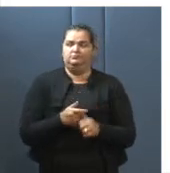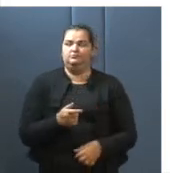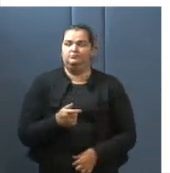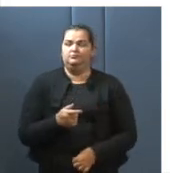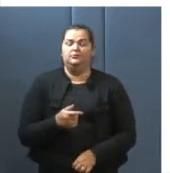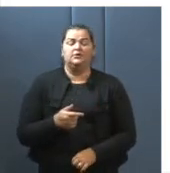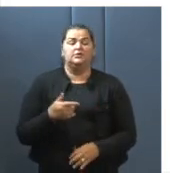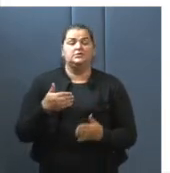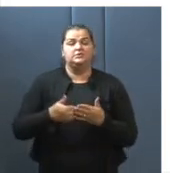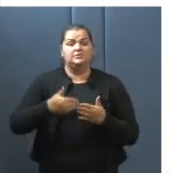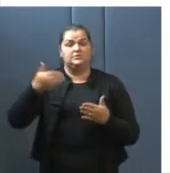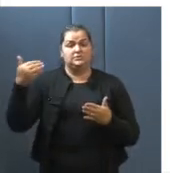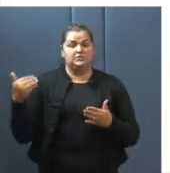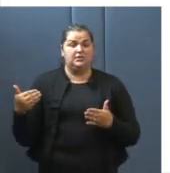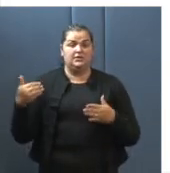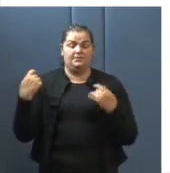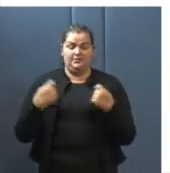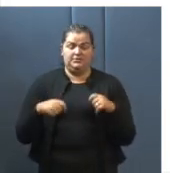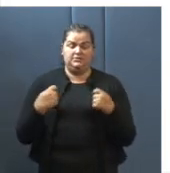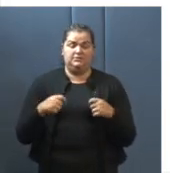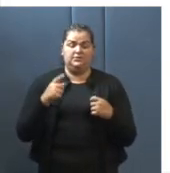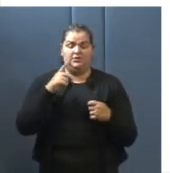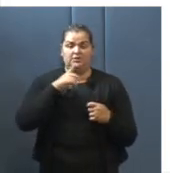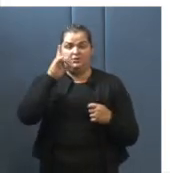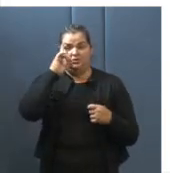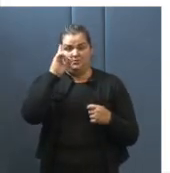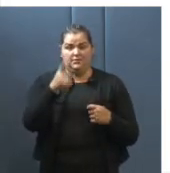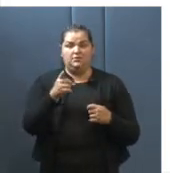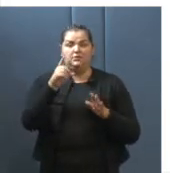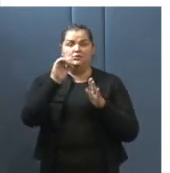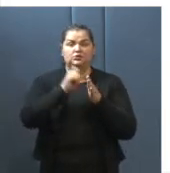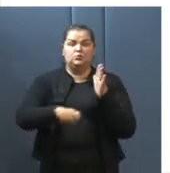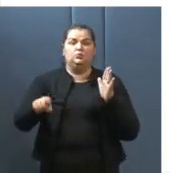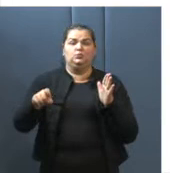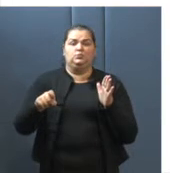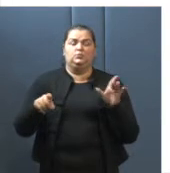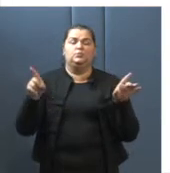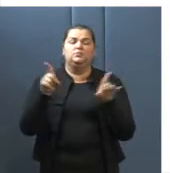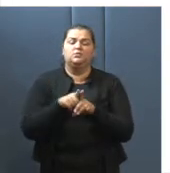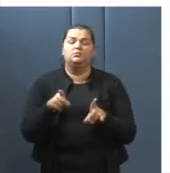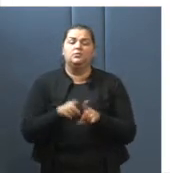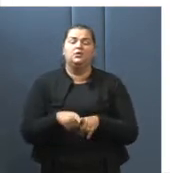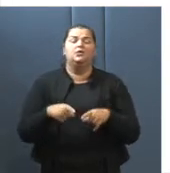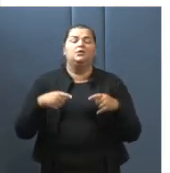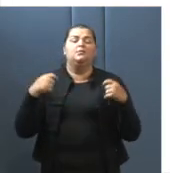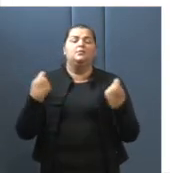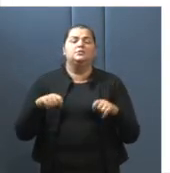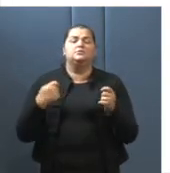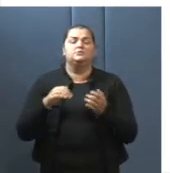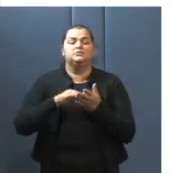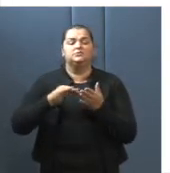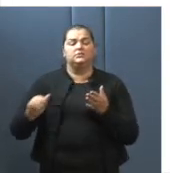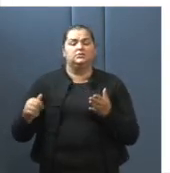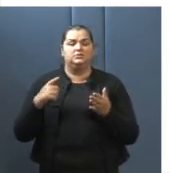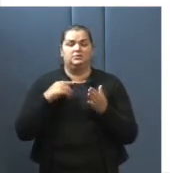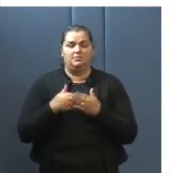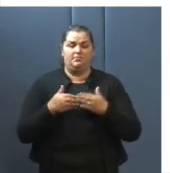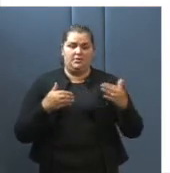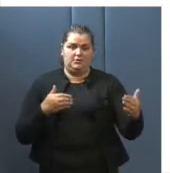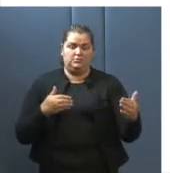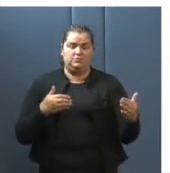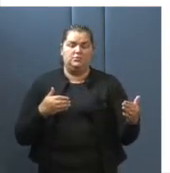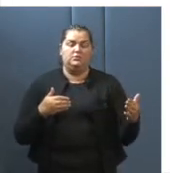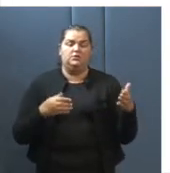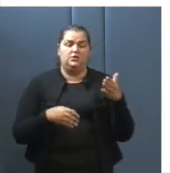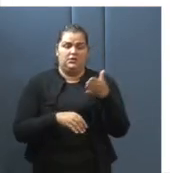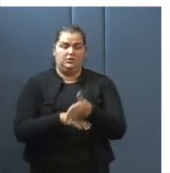prazo. Sai a necessidade obrigatória de desconto, sai a necessidade obrigatória de alongamento de prazo,